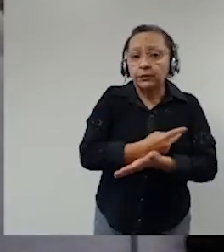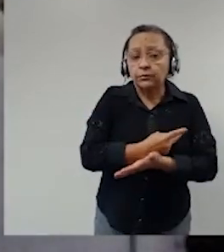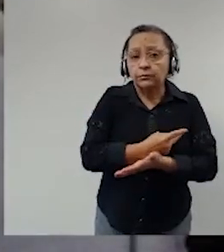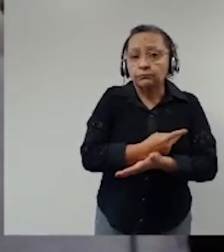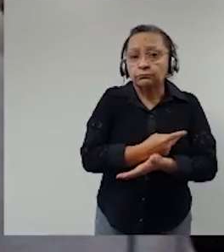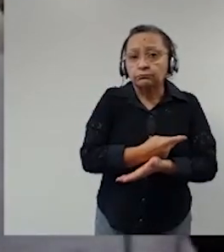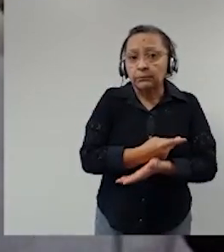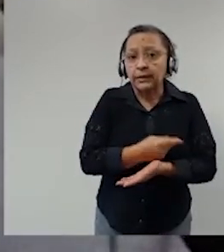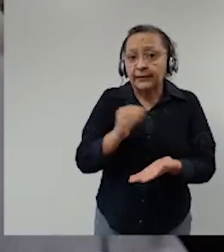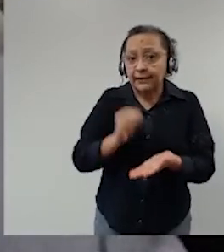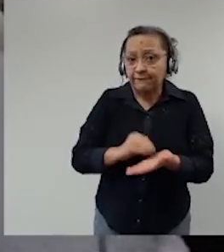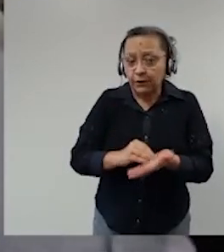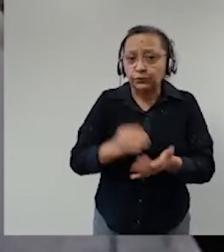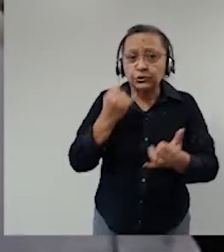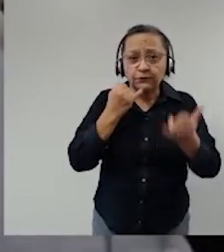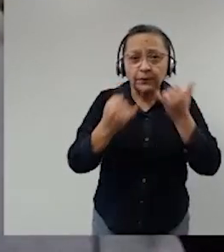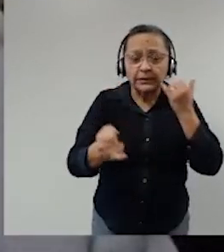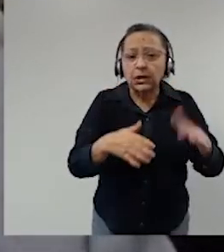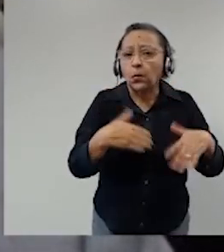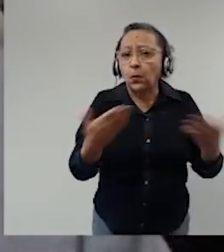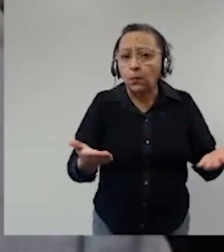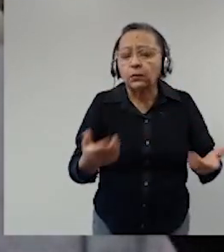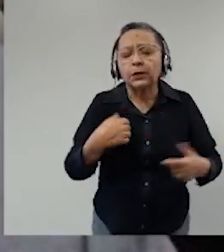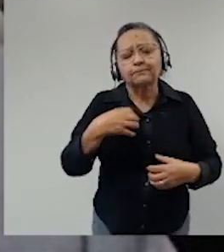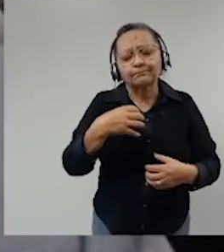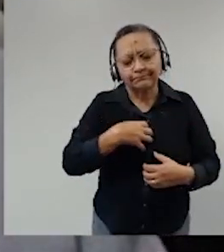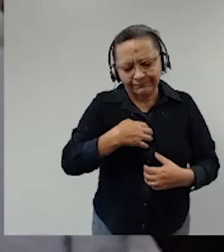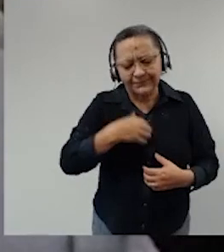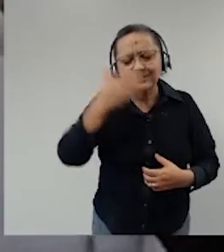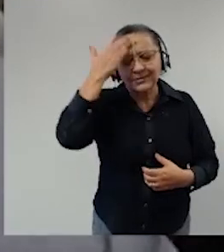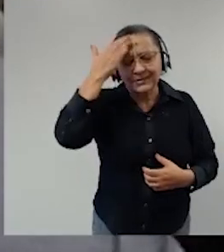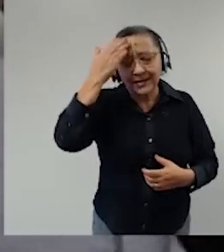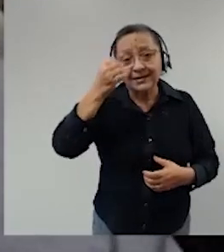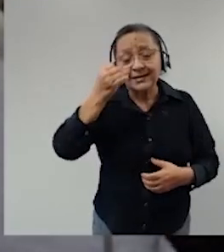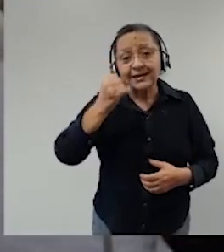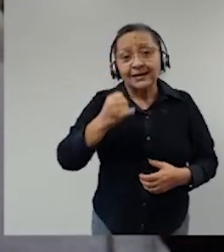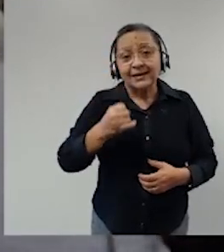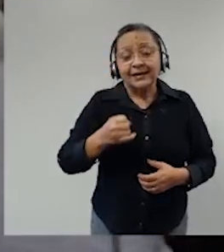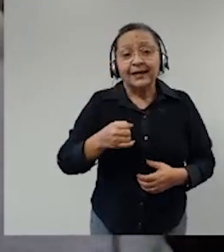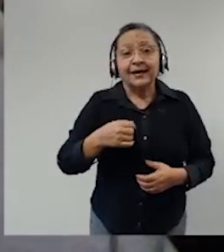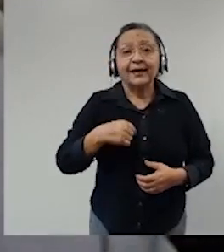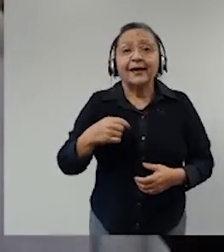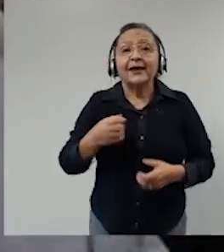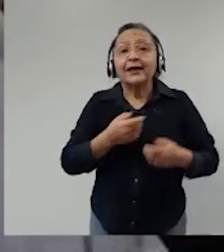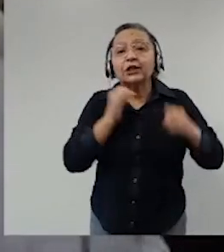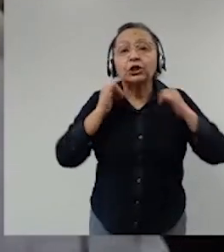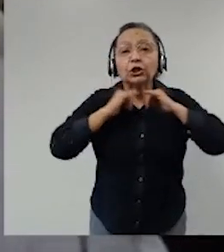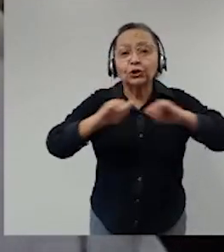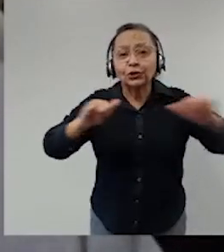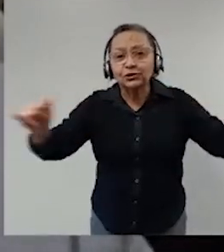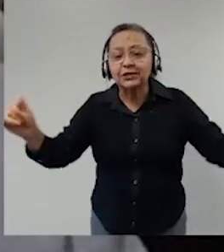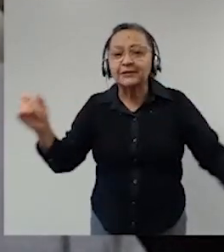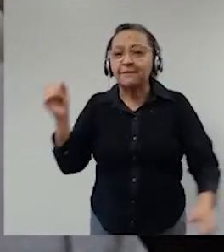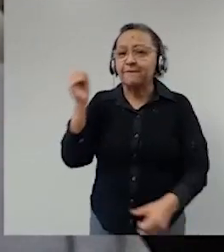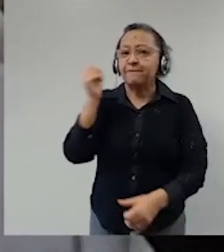falta de informação, modernamente eu não tenho dúvida nenhuma de dizer que a fake news, né,